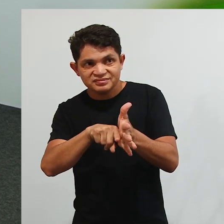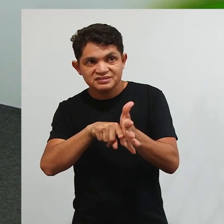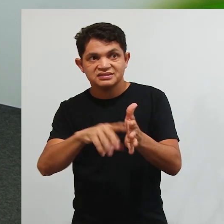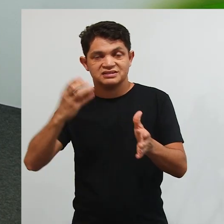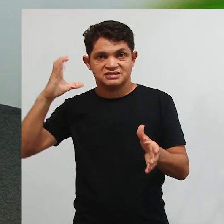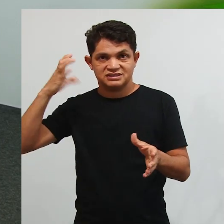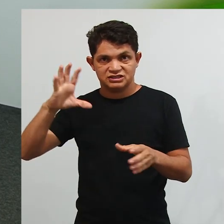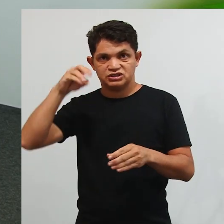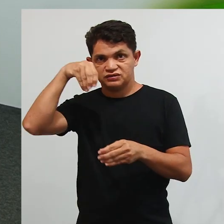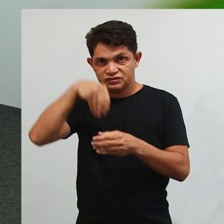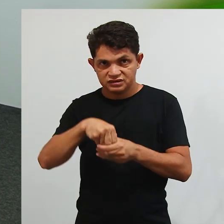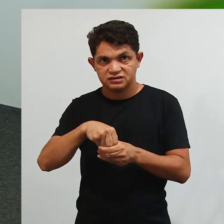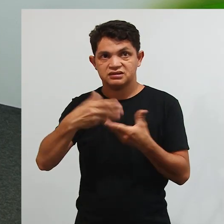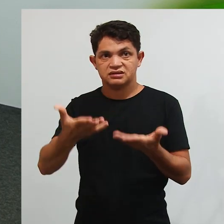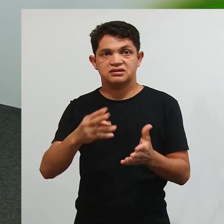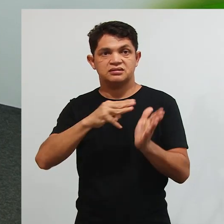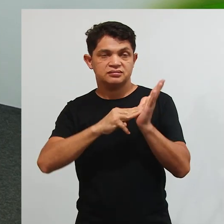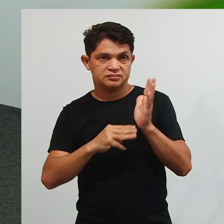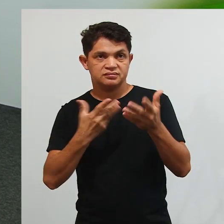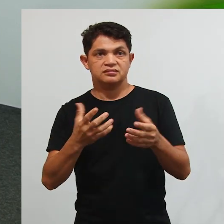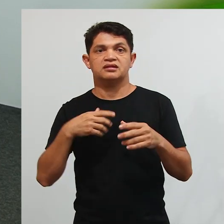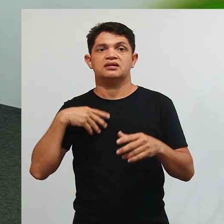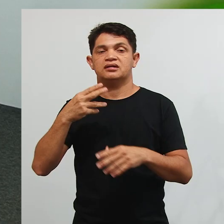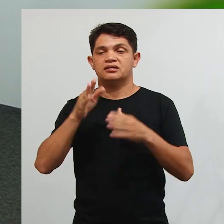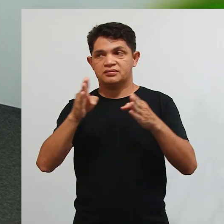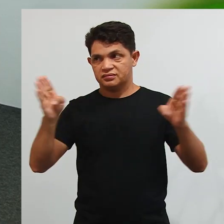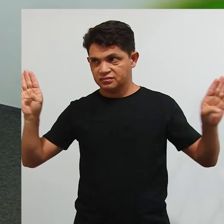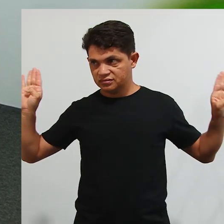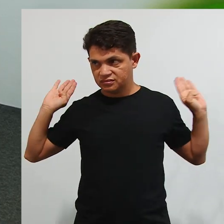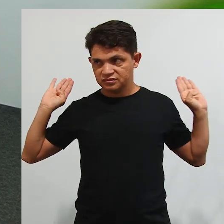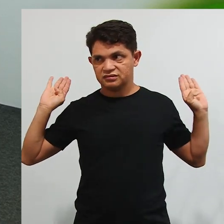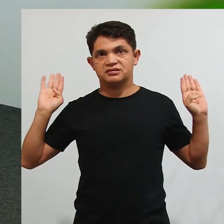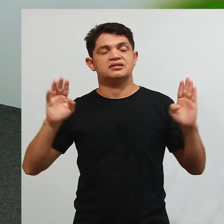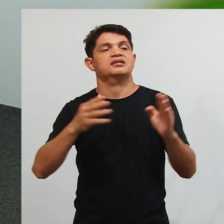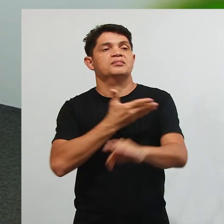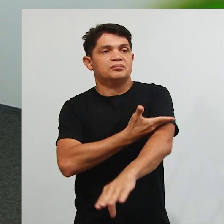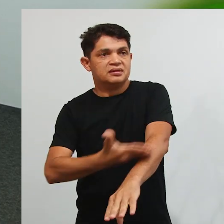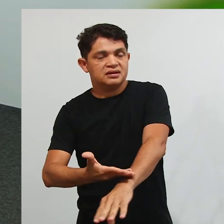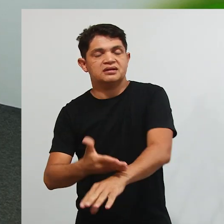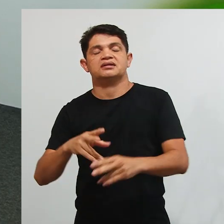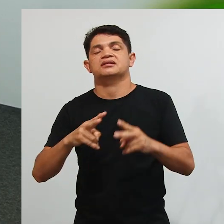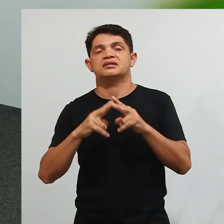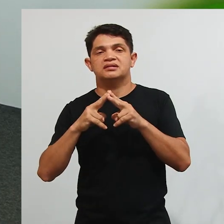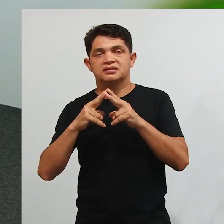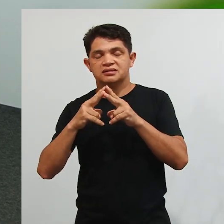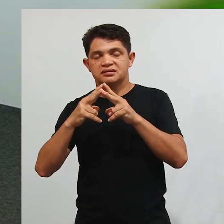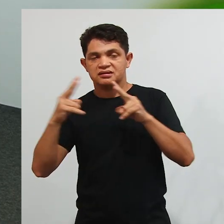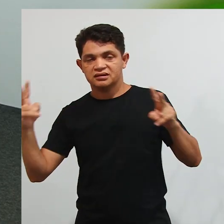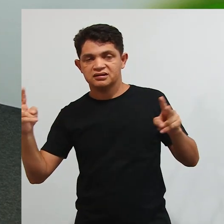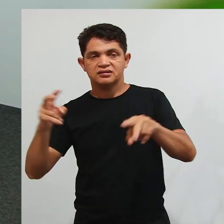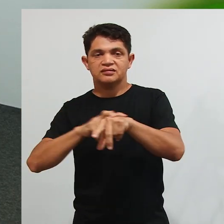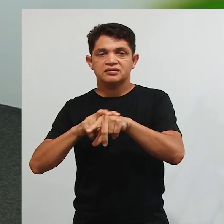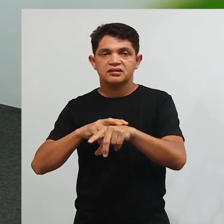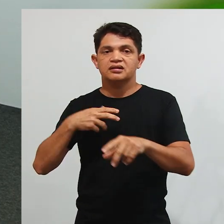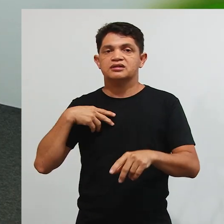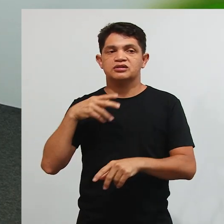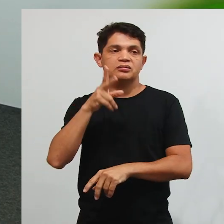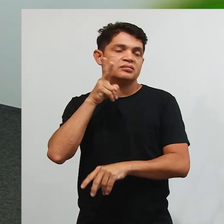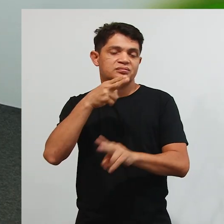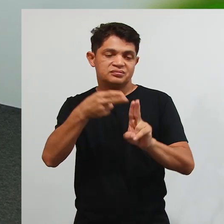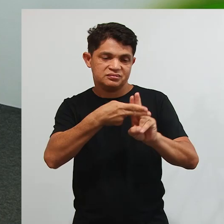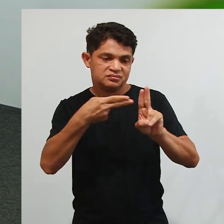estou aqui nos estúdios EAD do ifro campus Porto Velho zona norte atrás de mim Nós temos paredes